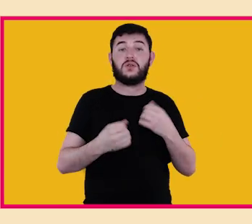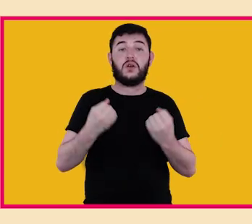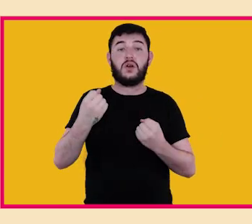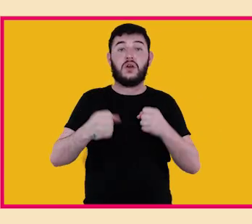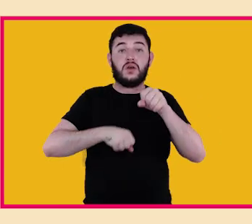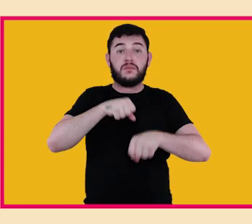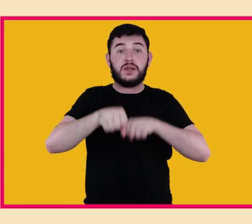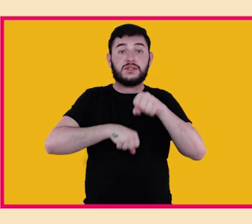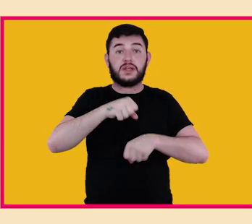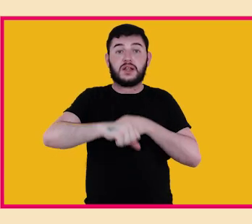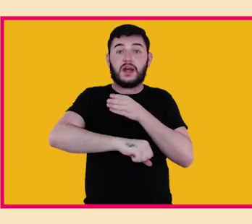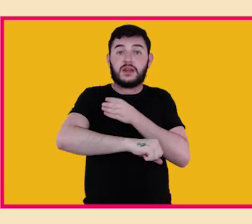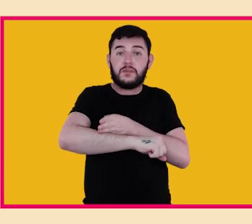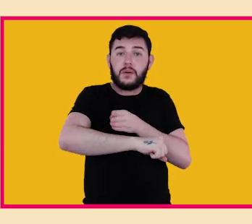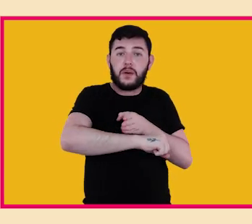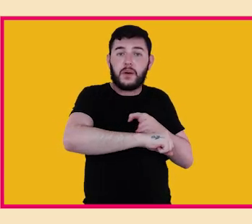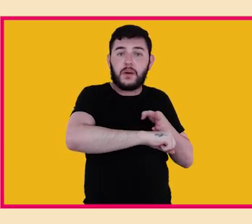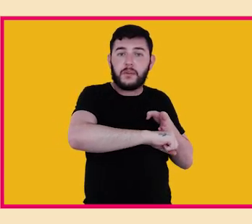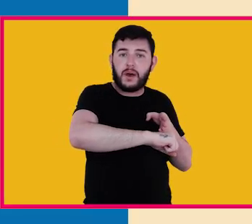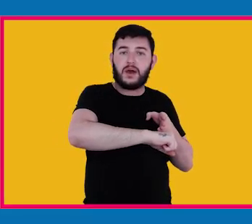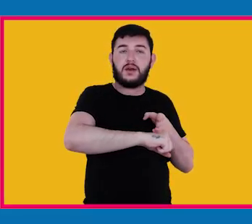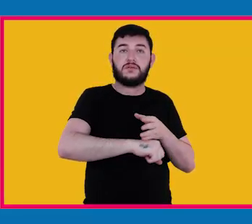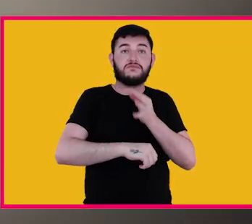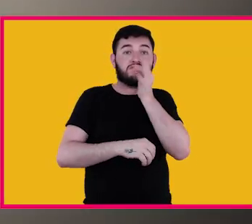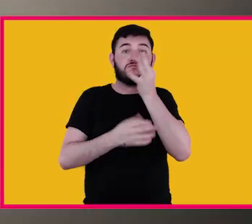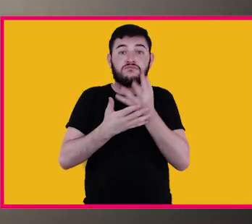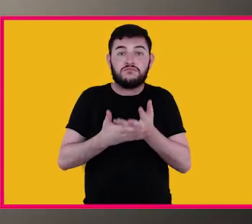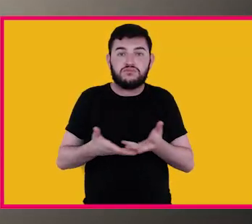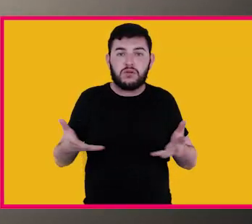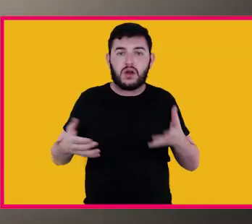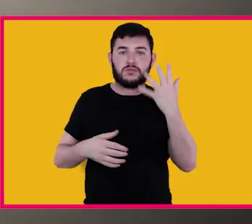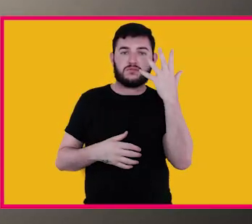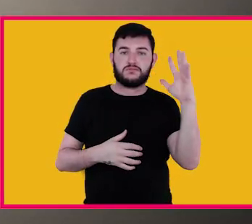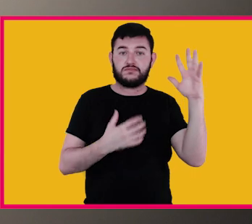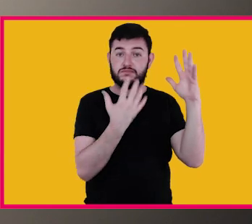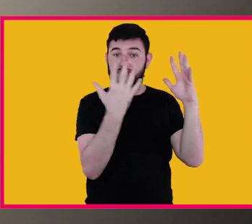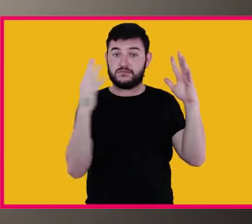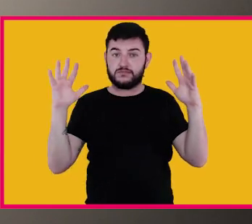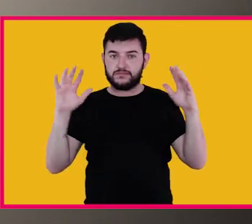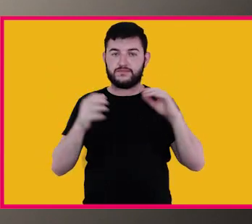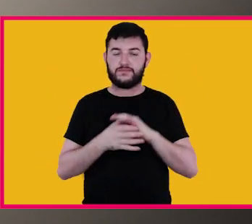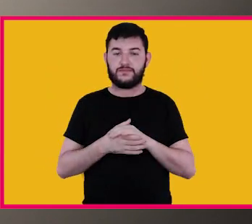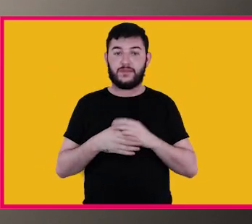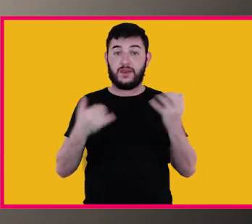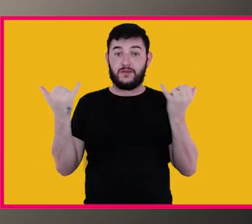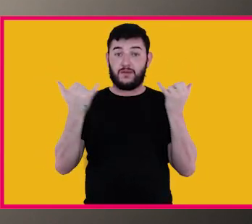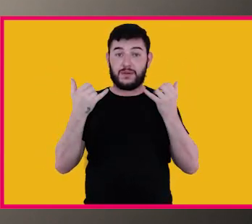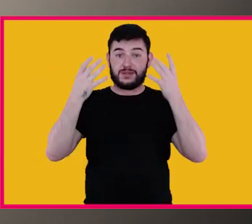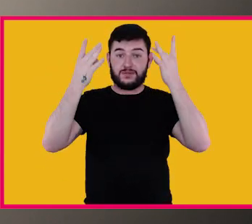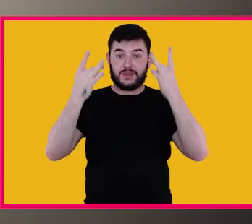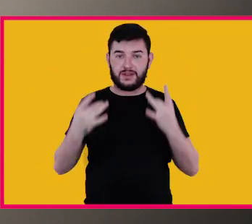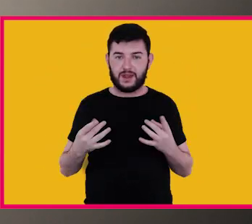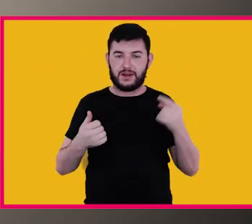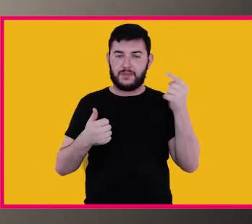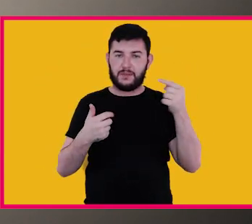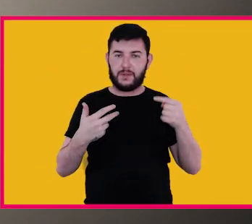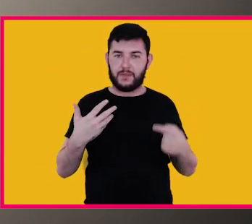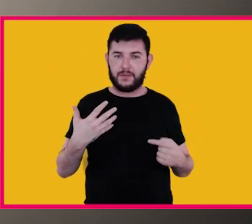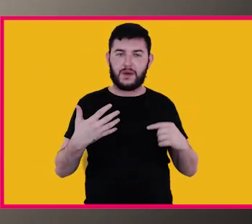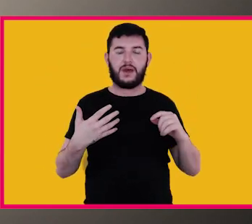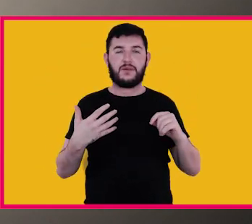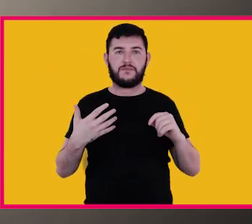e composições de paisagismo. Bom, agora que conhecemos todos os elementos que compõem o pacote de projetos dos Céus da